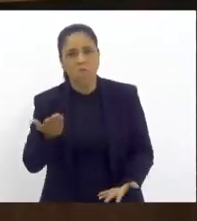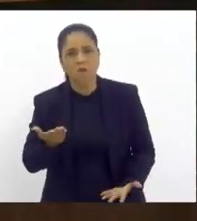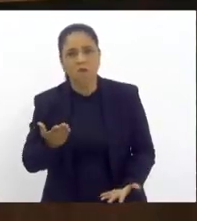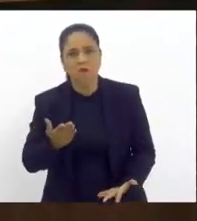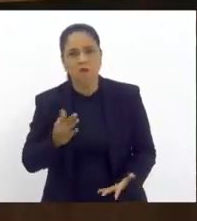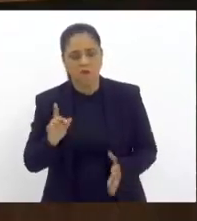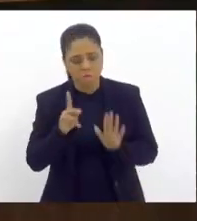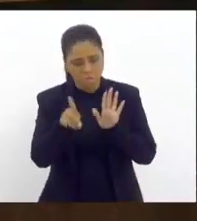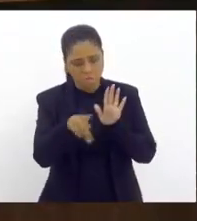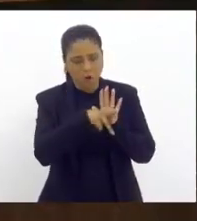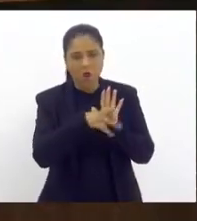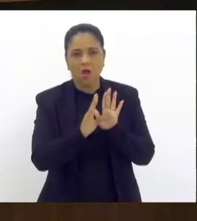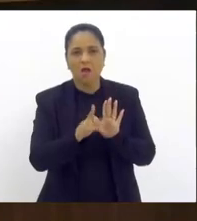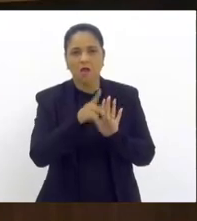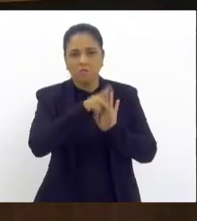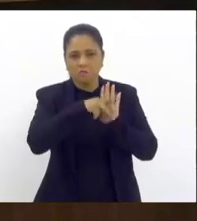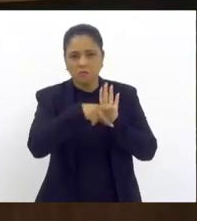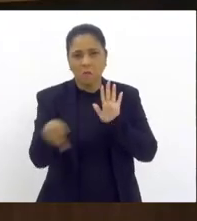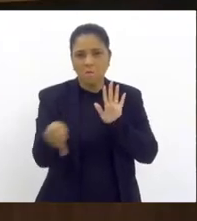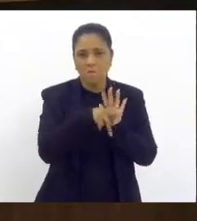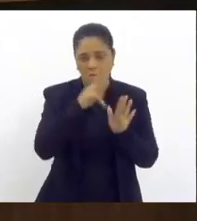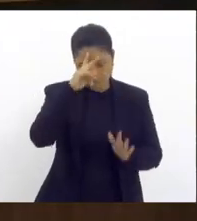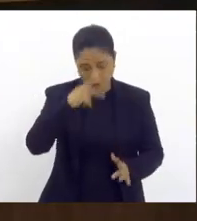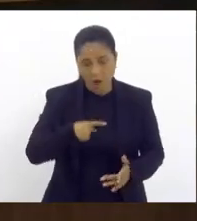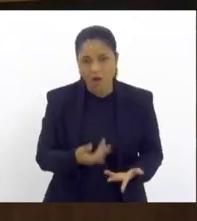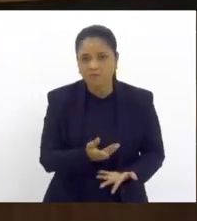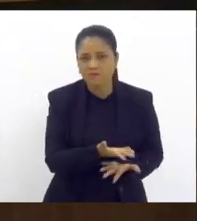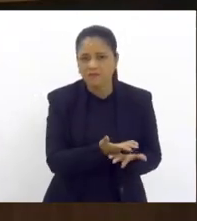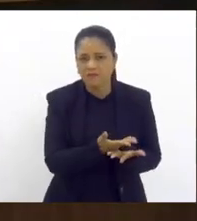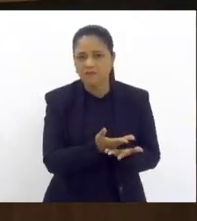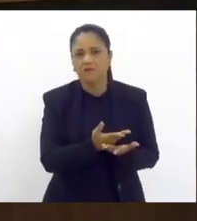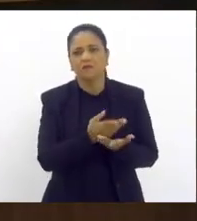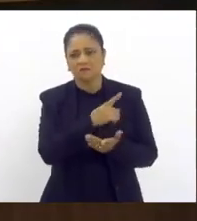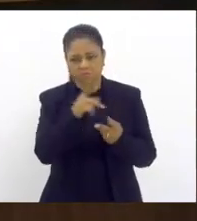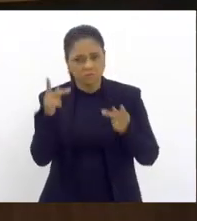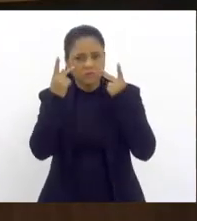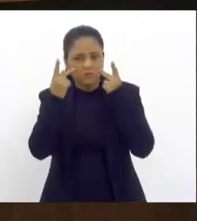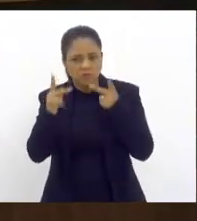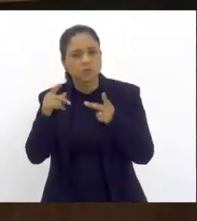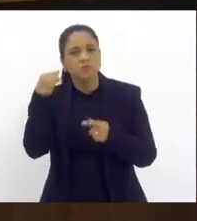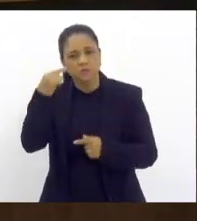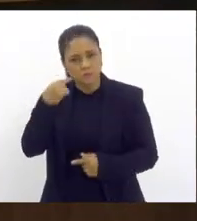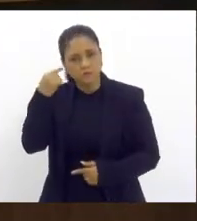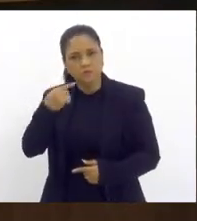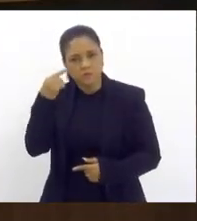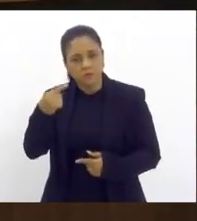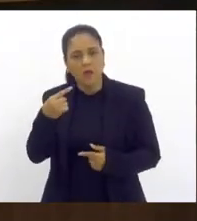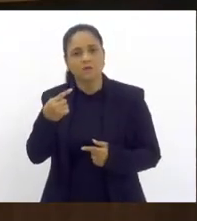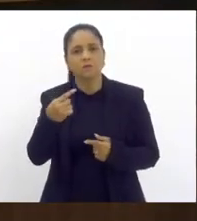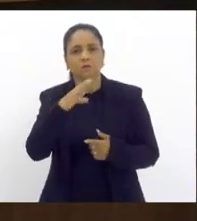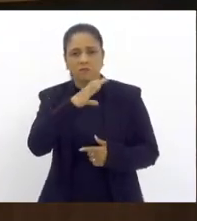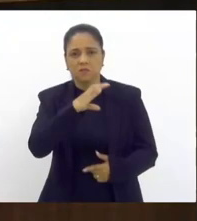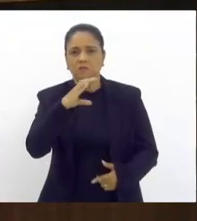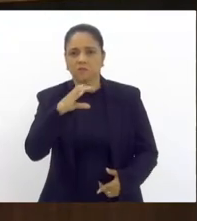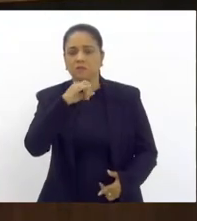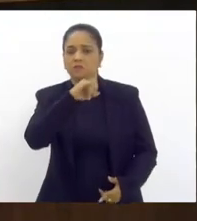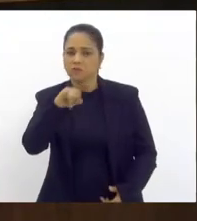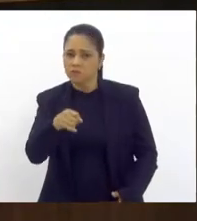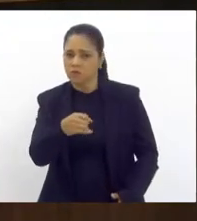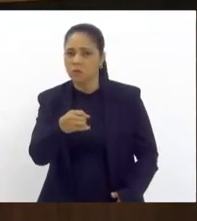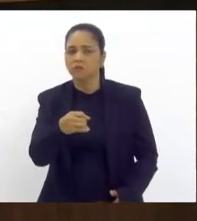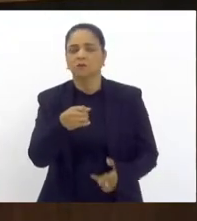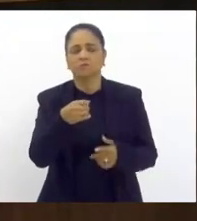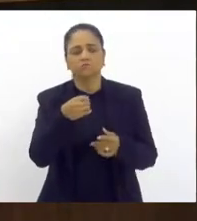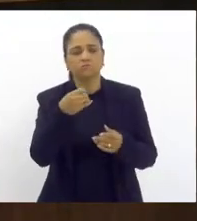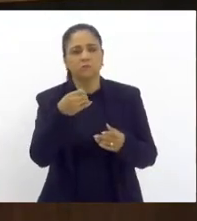dele próprio. Não existe isso. Vossa Excelência e outros deputados são testemunhas da forma isonômica com que a CCJ está tratando os